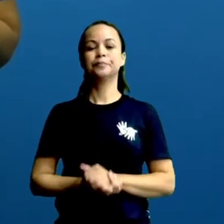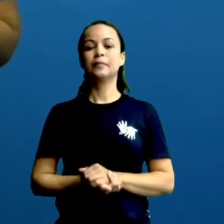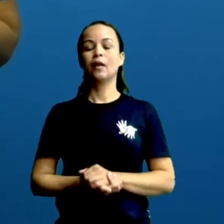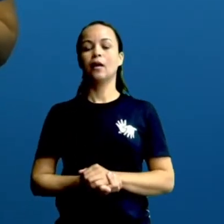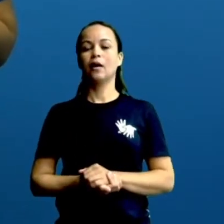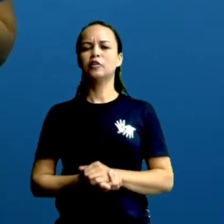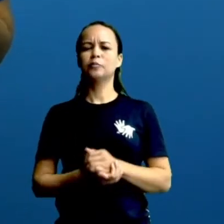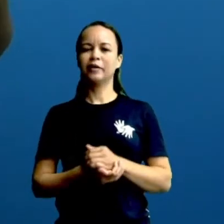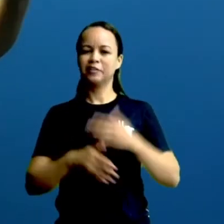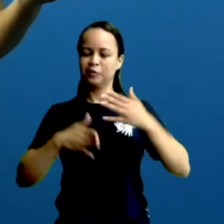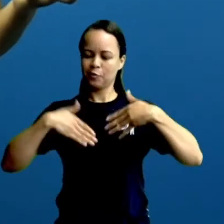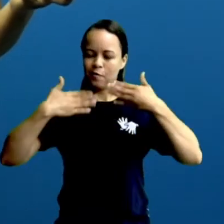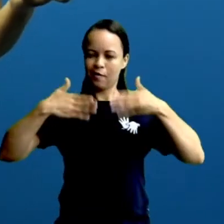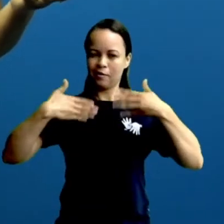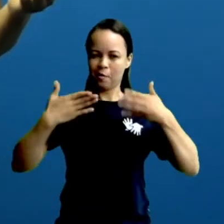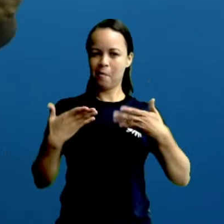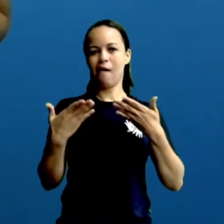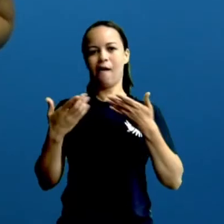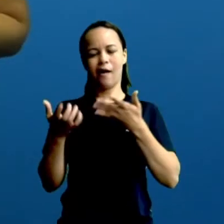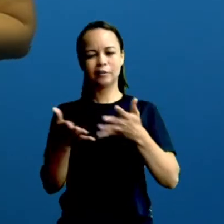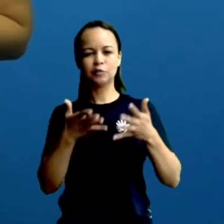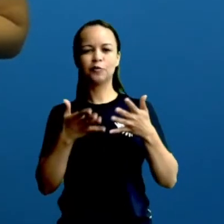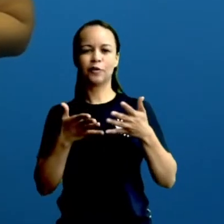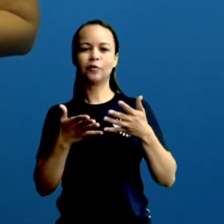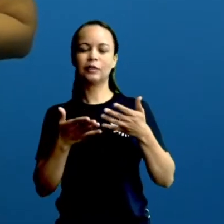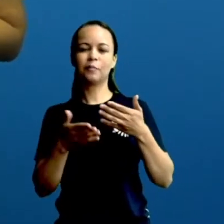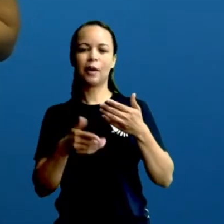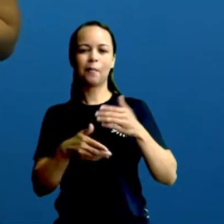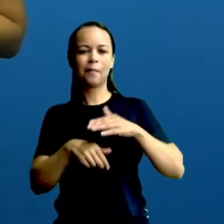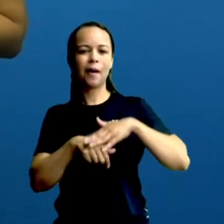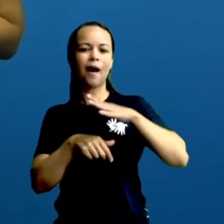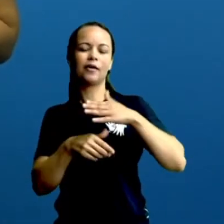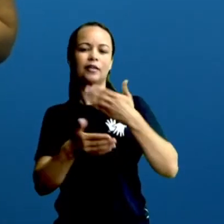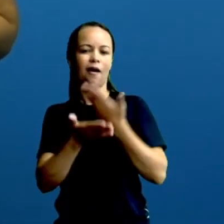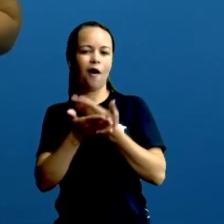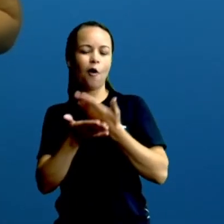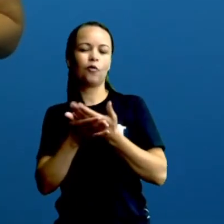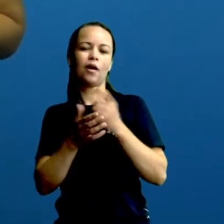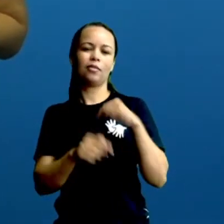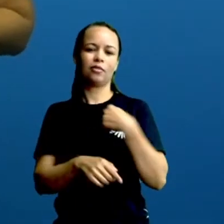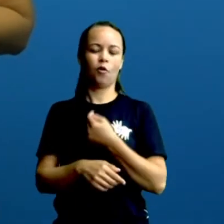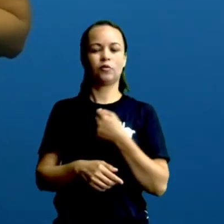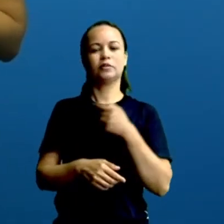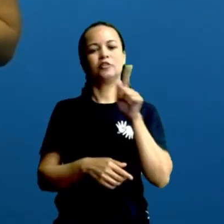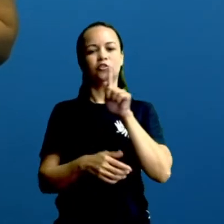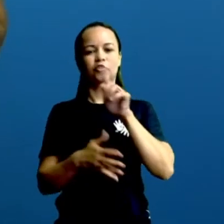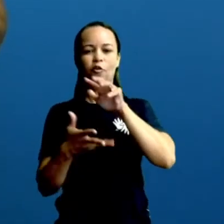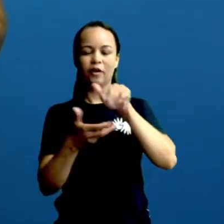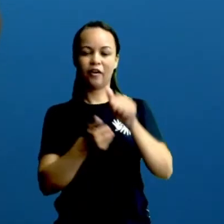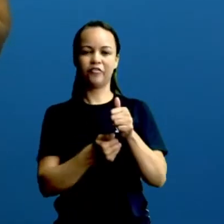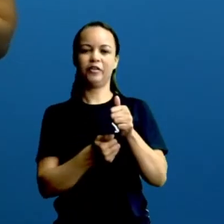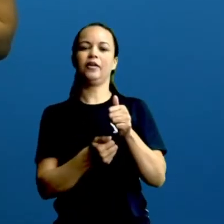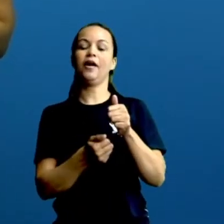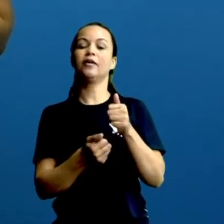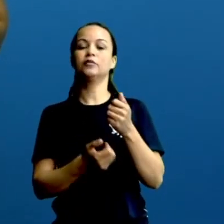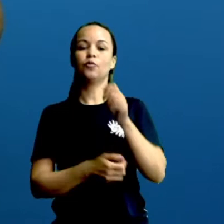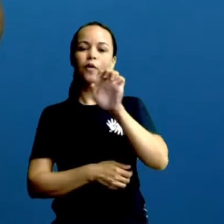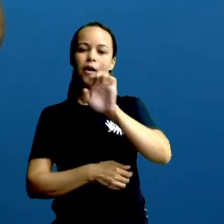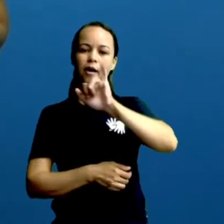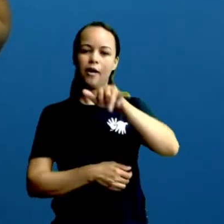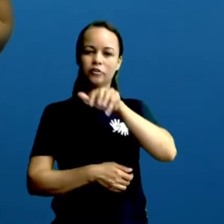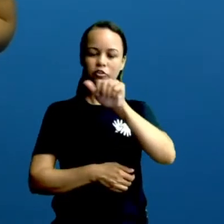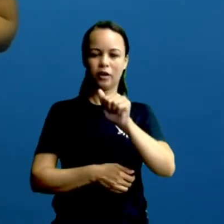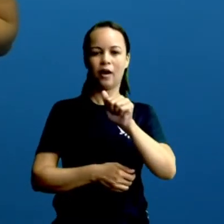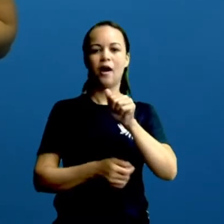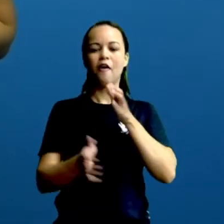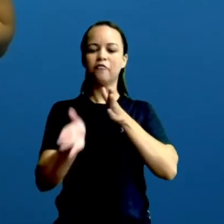Espero que estejam animados e contentes para mais uma aula nossa aqui de Geografia do EJA, fase 1 e